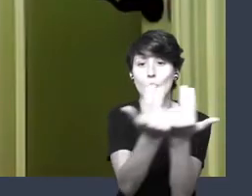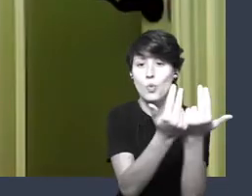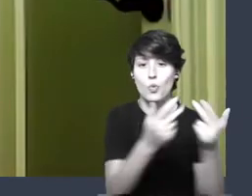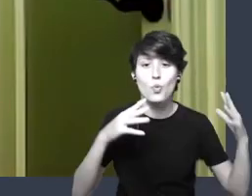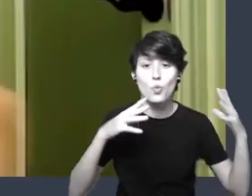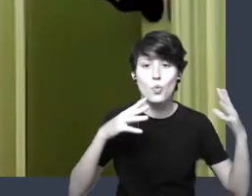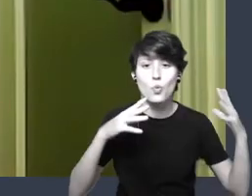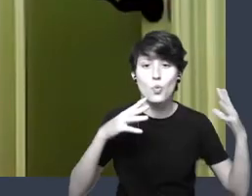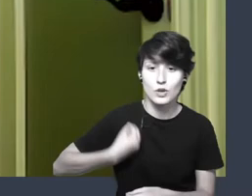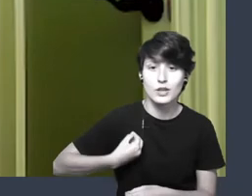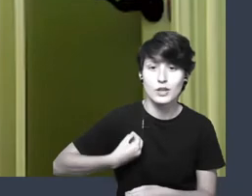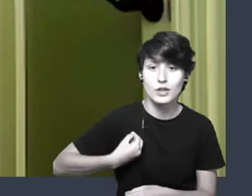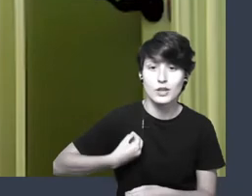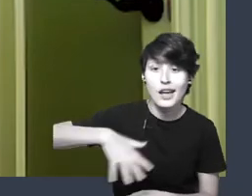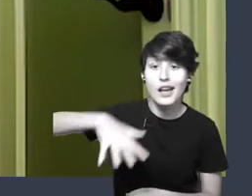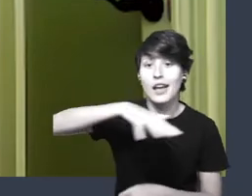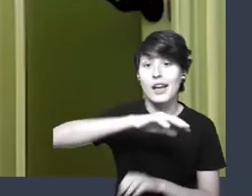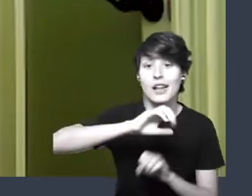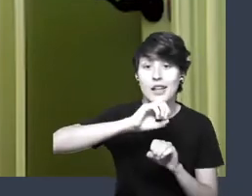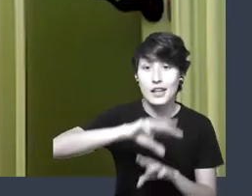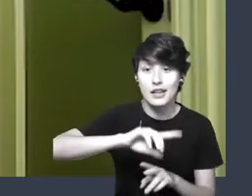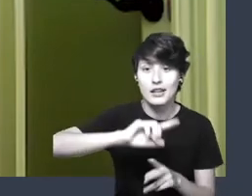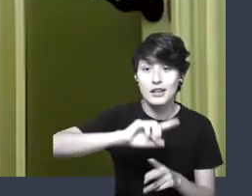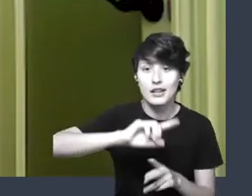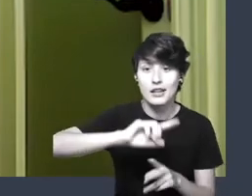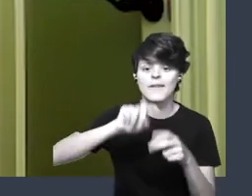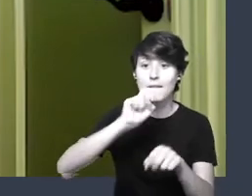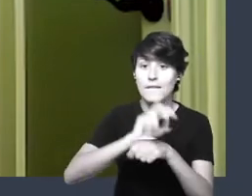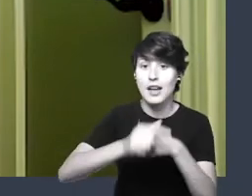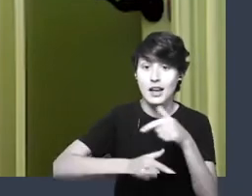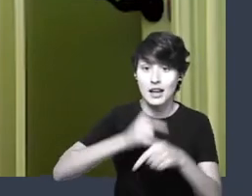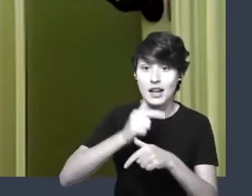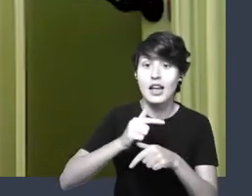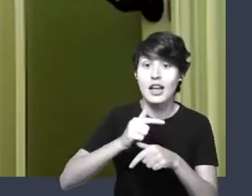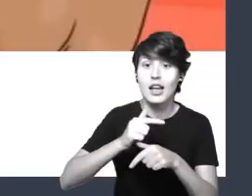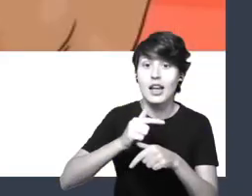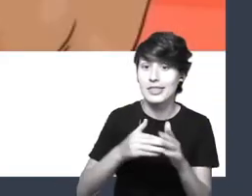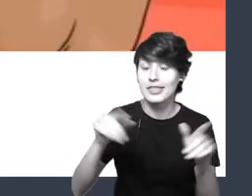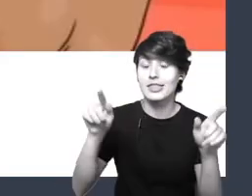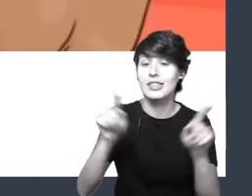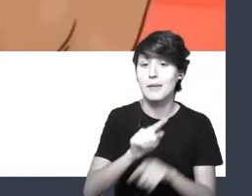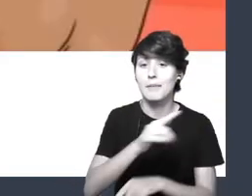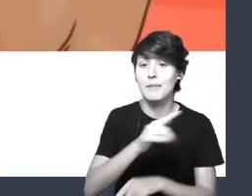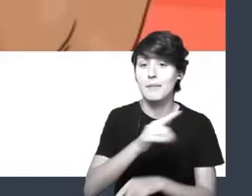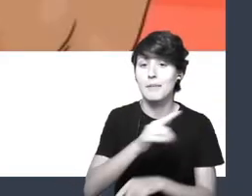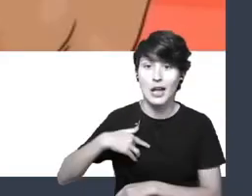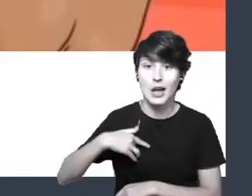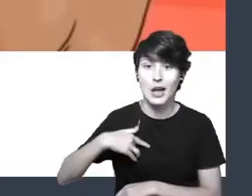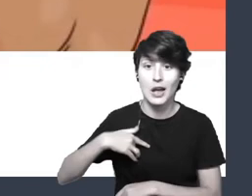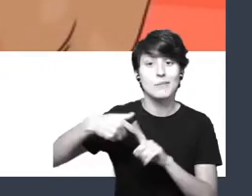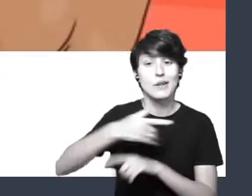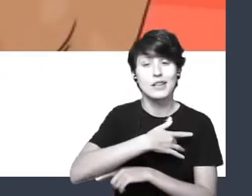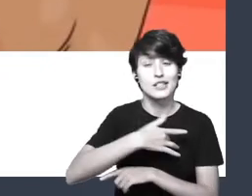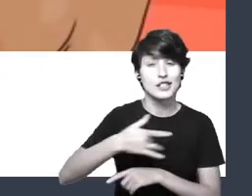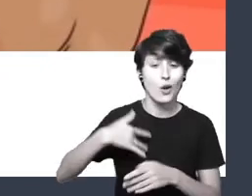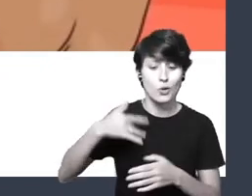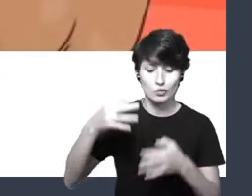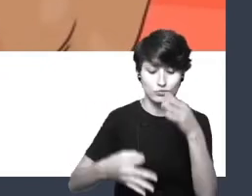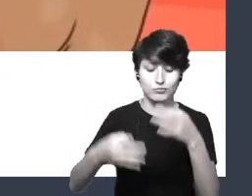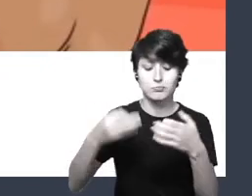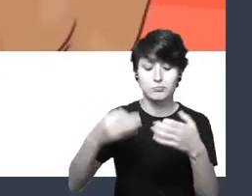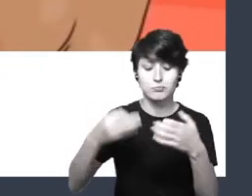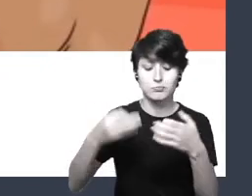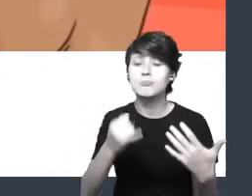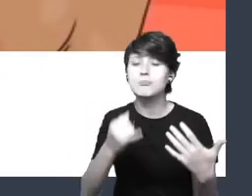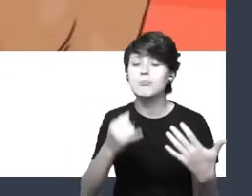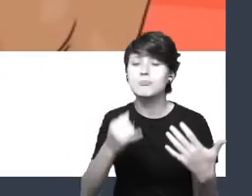educação, o emprego, até a saúde e a justiça criminal. Vamos ver alguns exemplos recentes desse ano, onde a